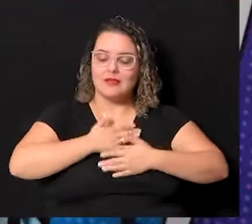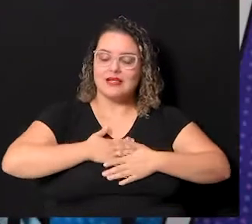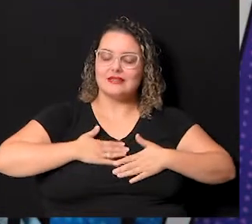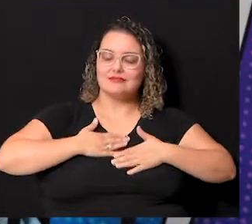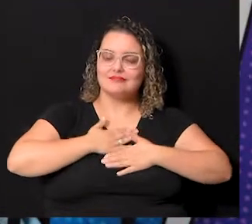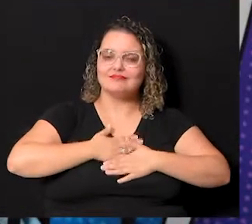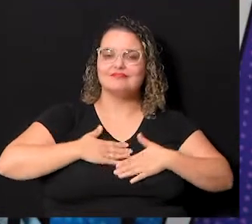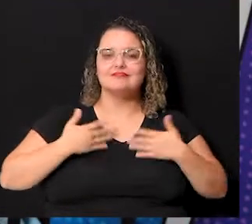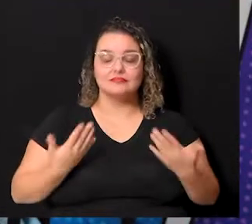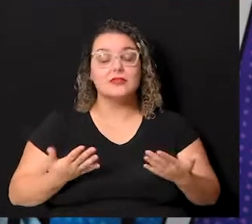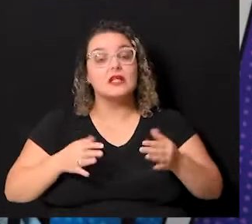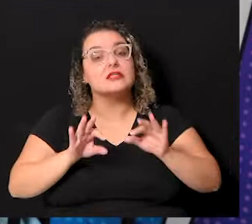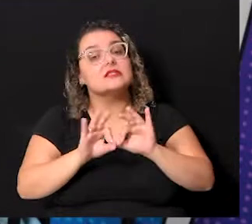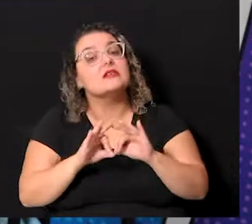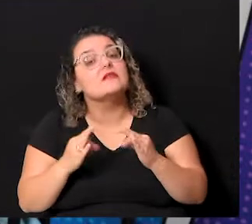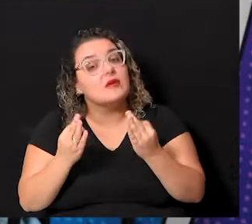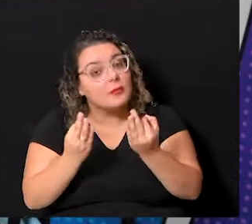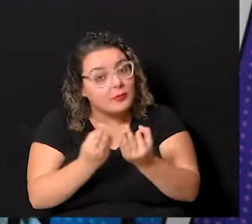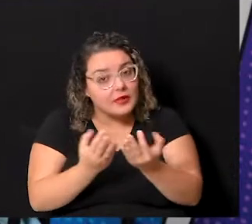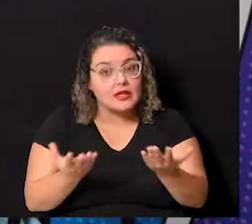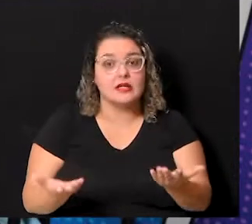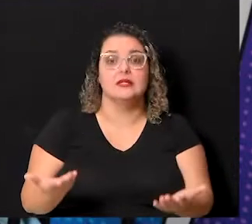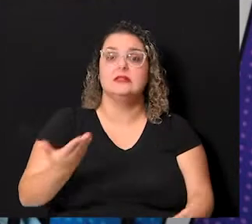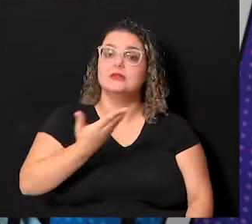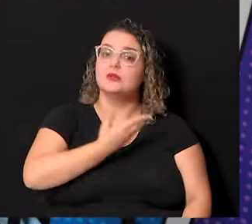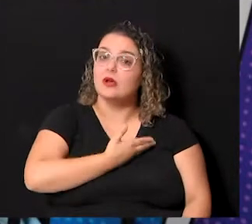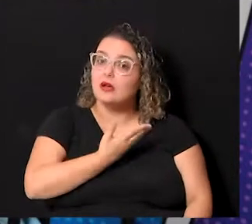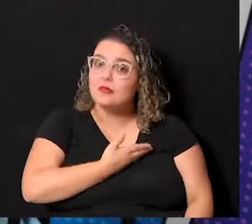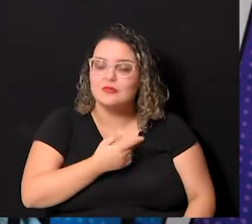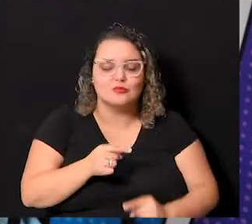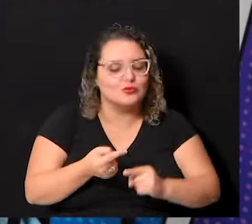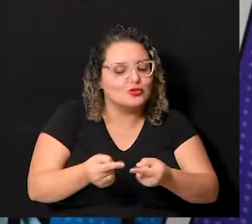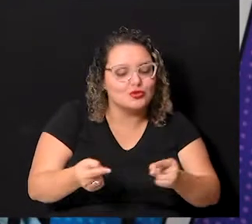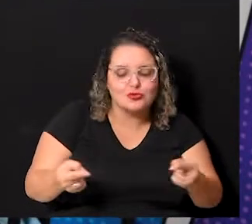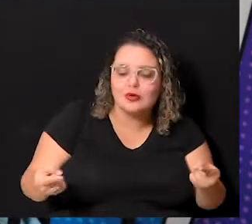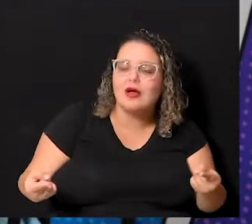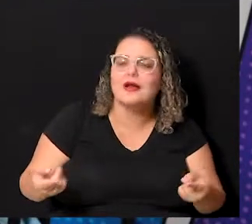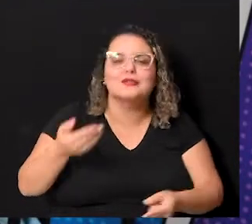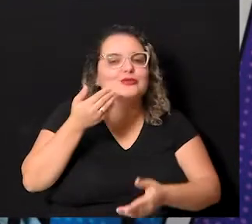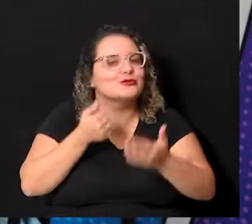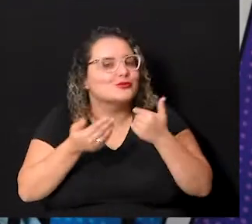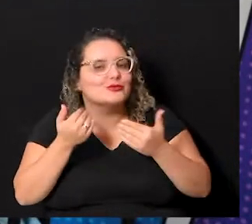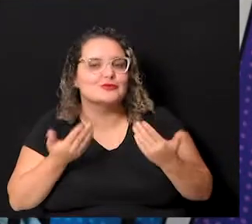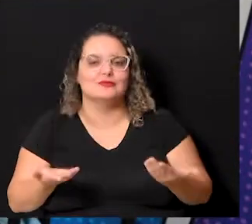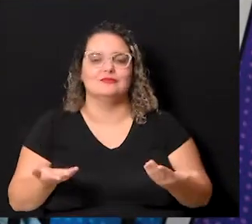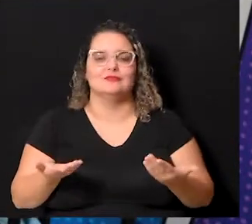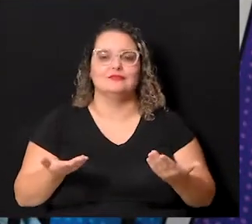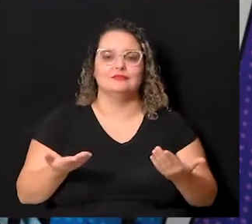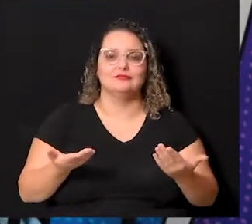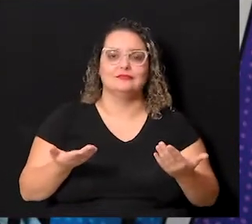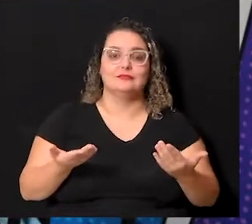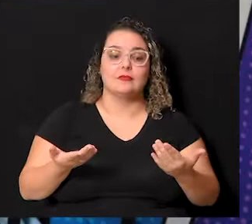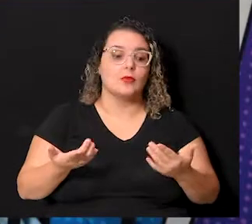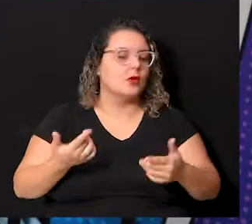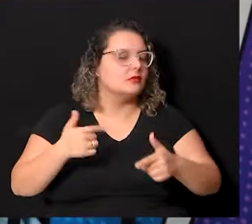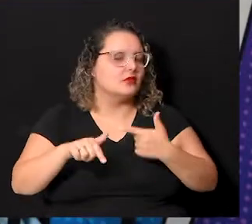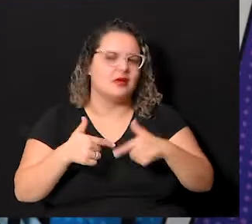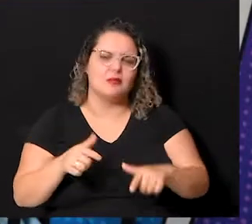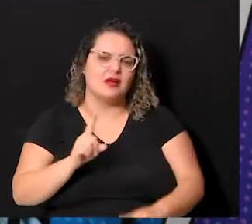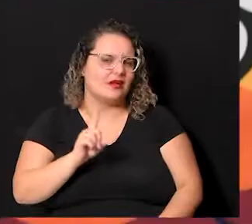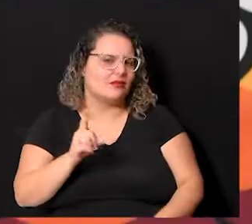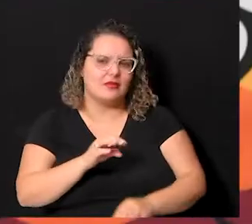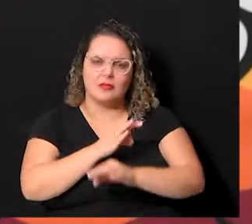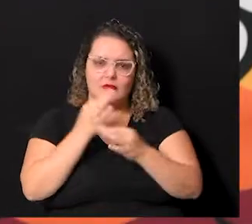gostoso é estar em família, é estar com os amigos, churrasco e tal. Emprego não é para ser perfeito,